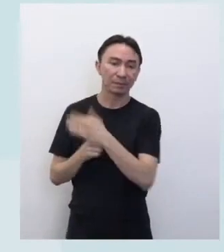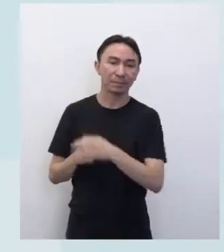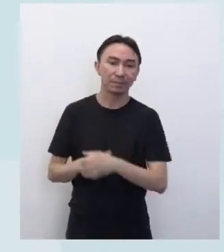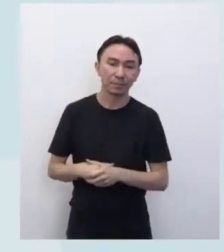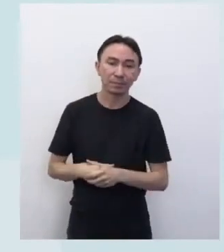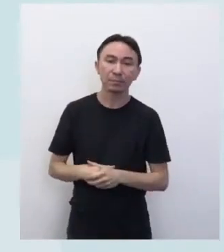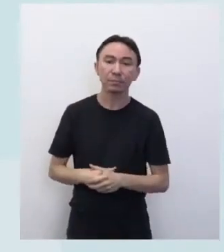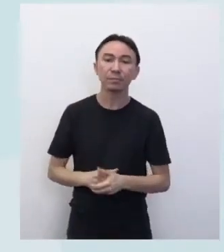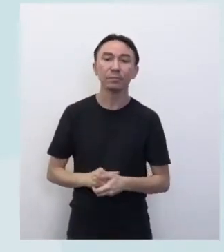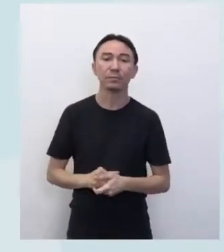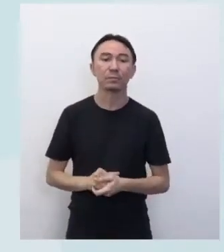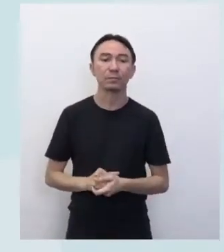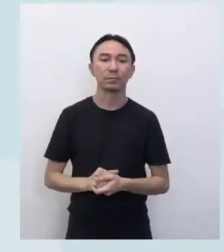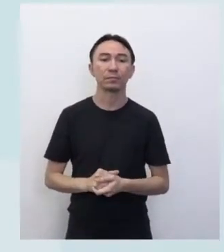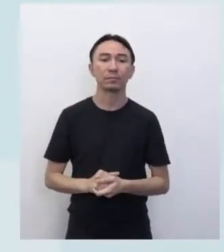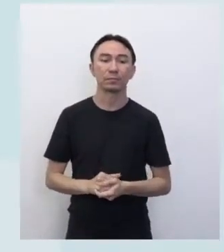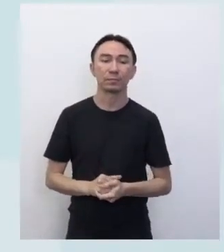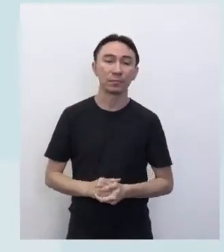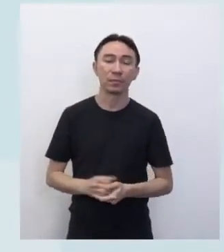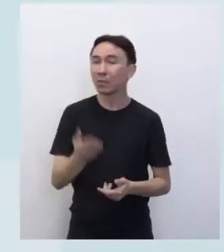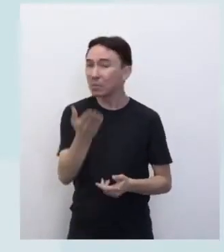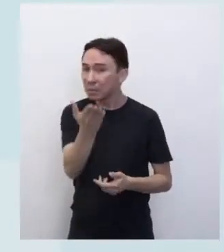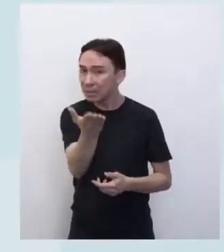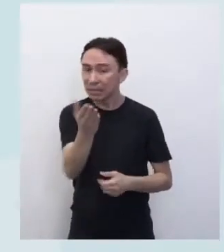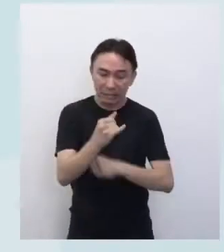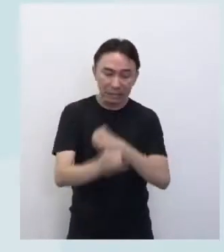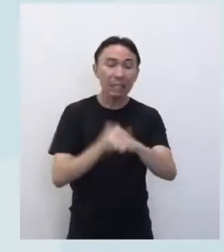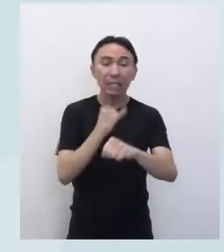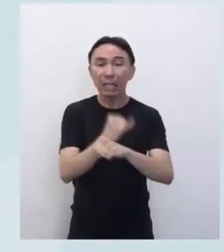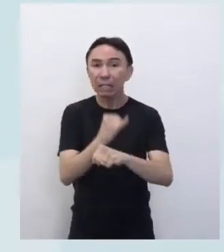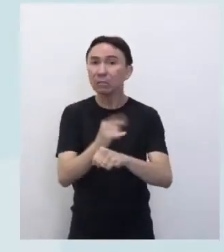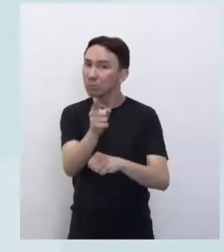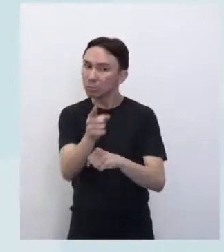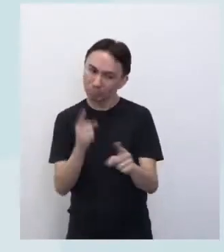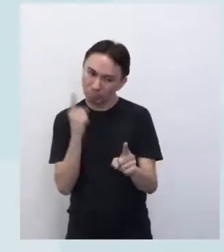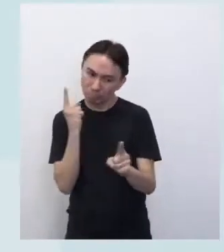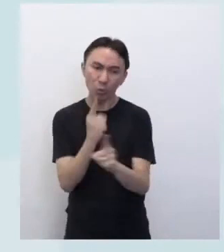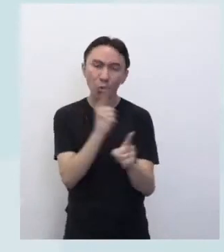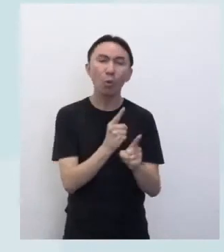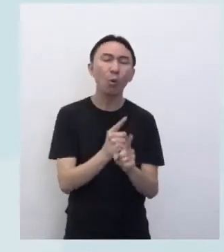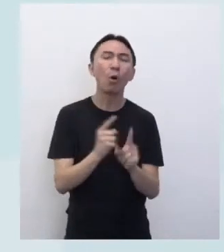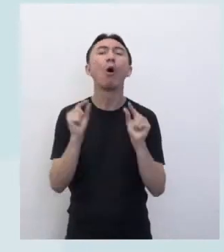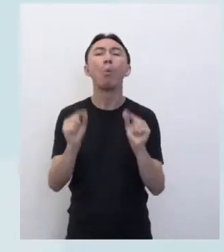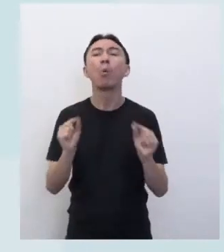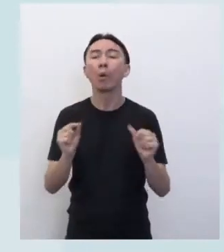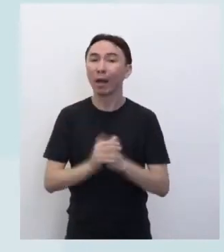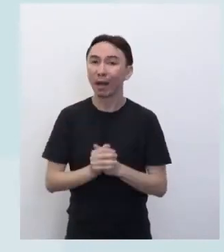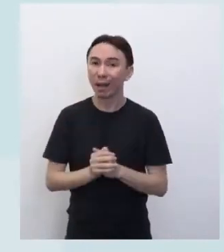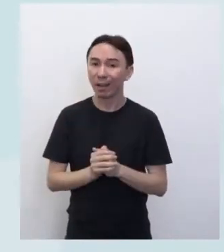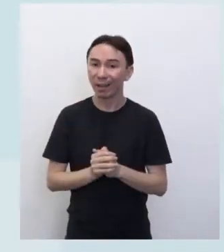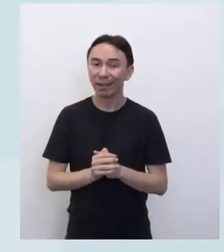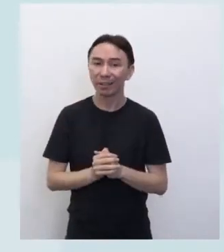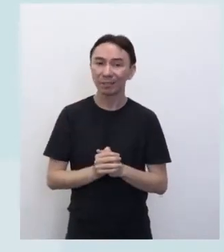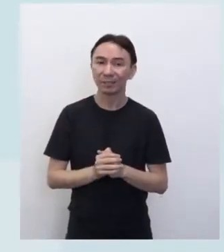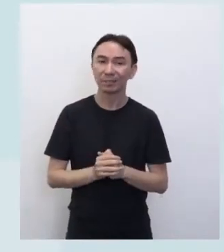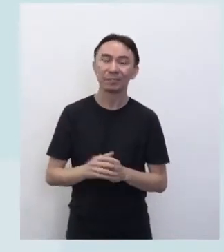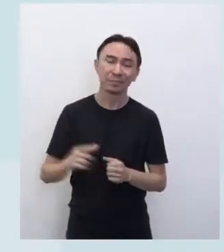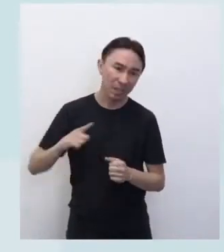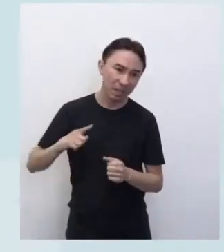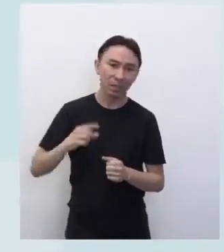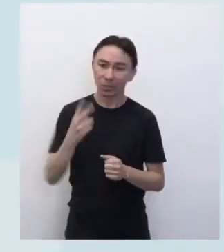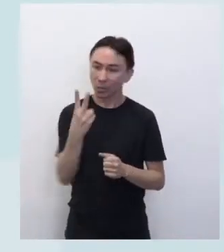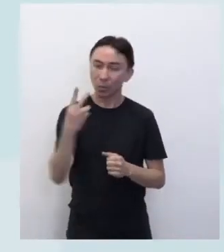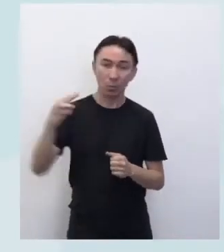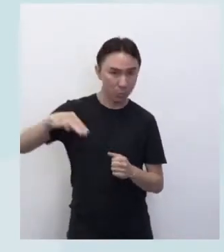you find on the internet? Que tipo de páginas você consegue encontrar na internet? Perfeito. You have 2 minutes for that. 2 minutos